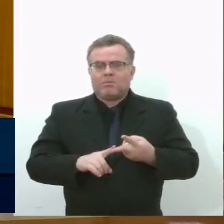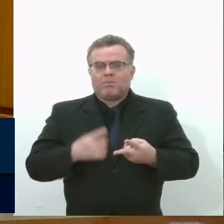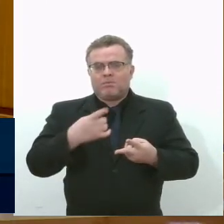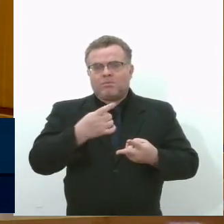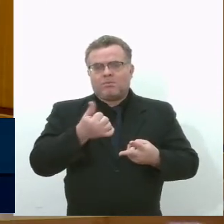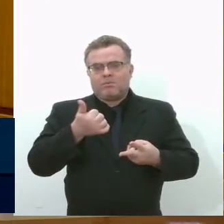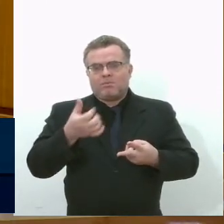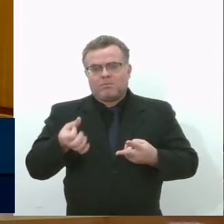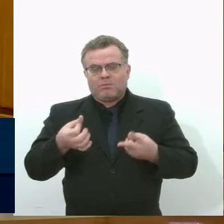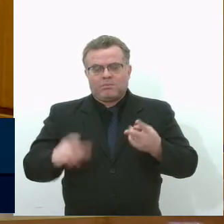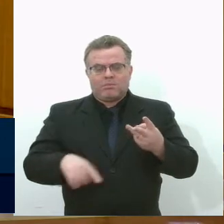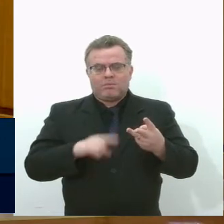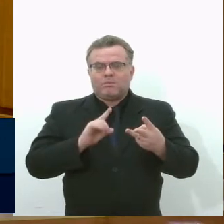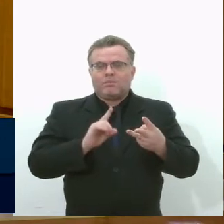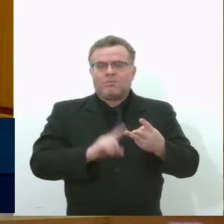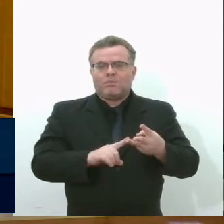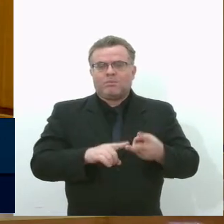2016,